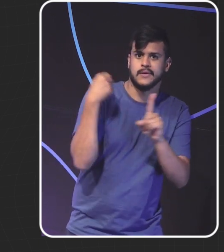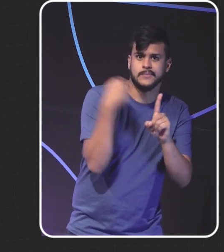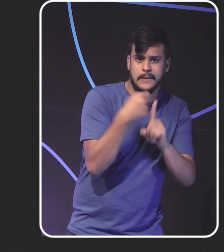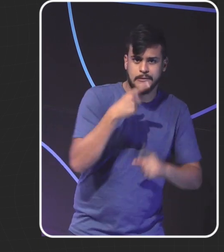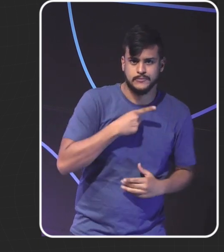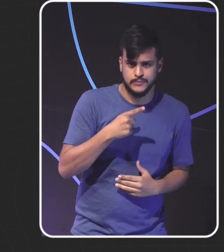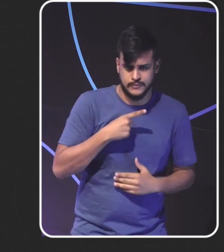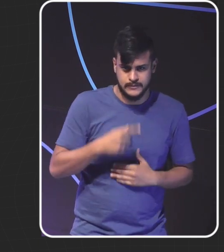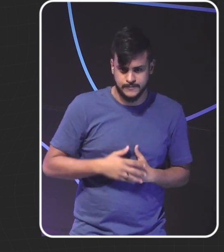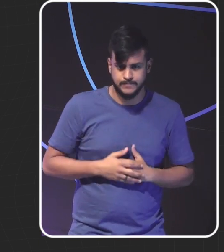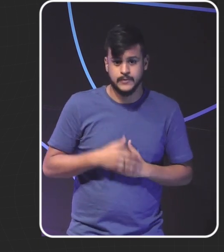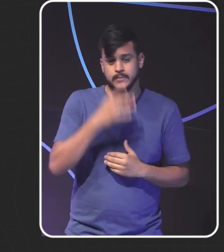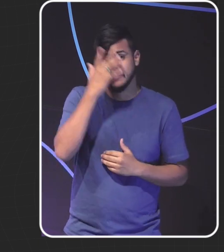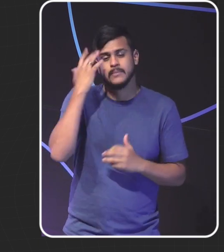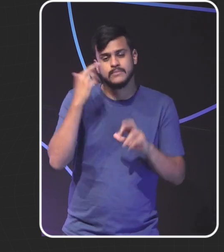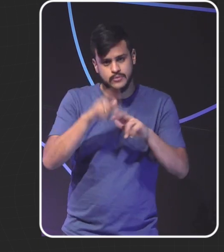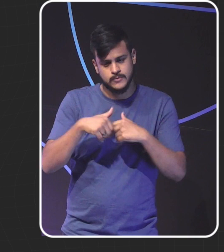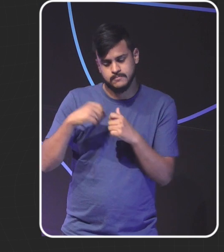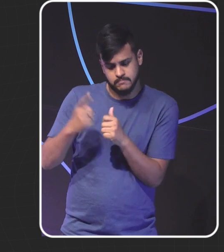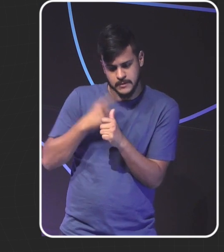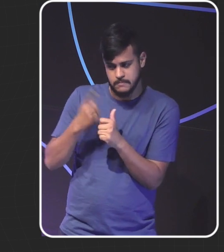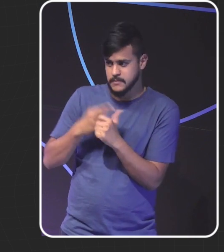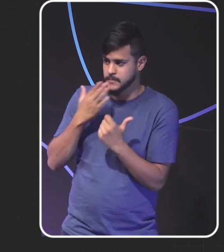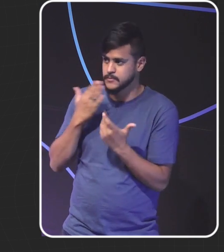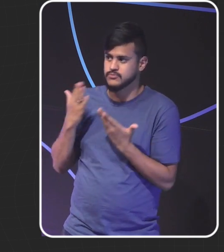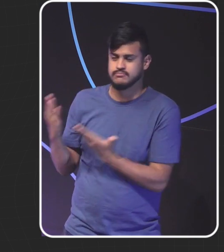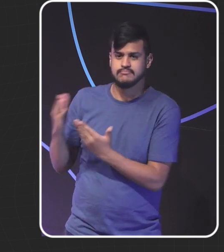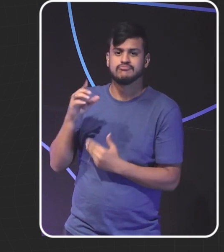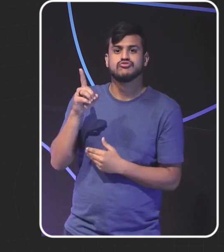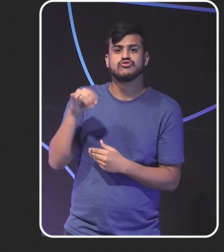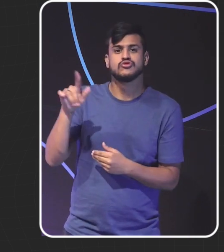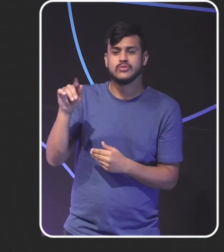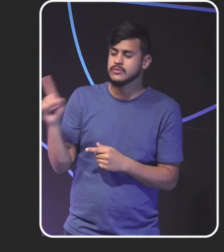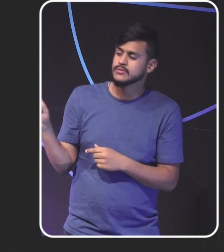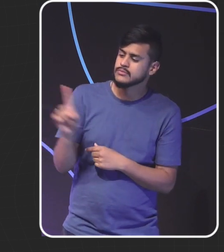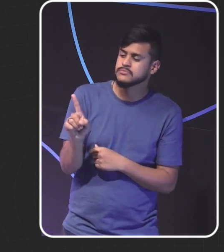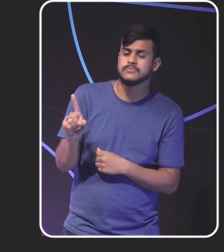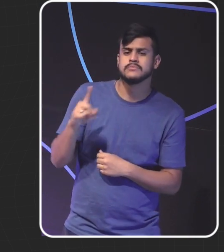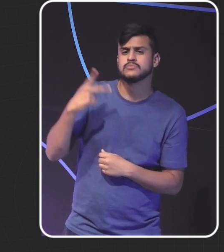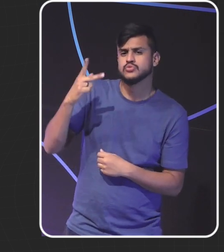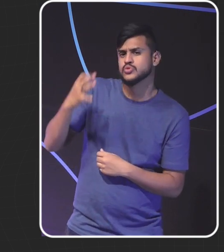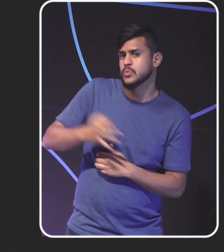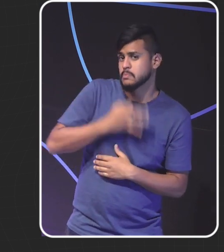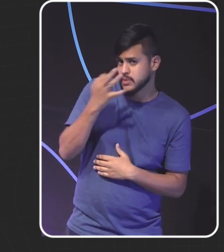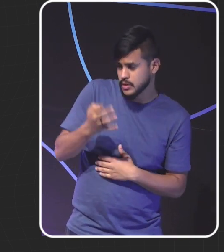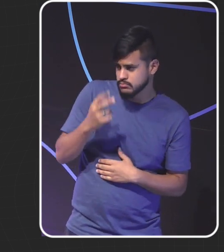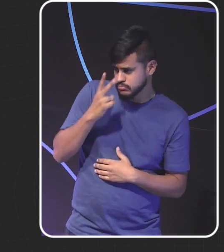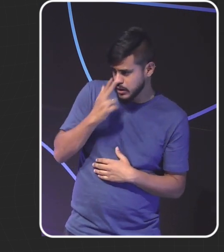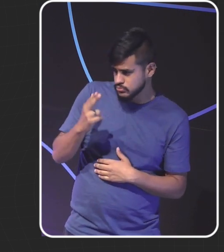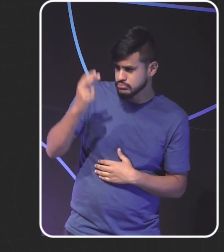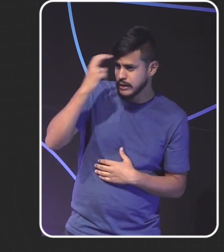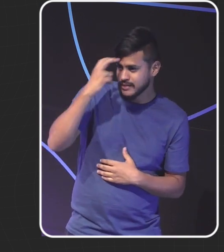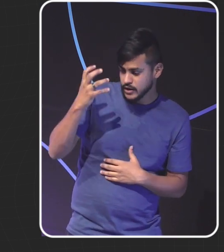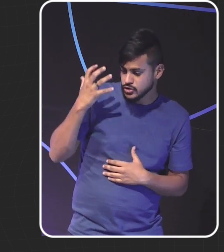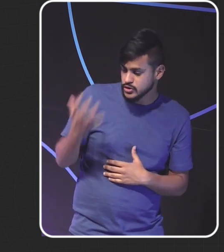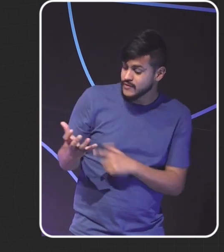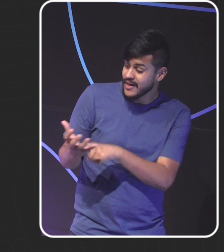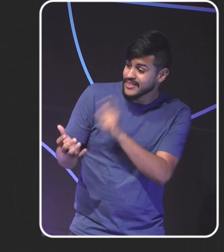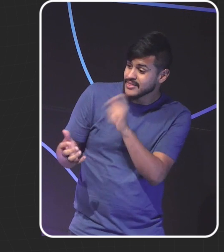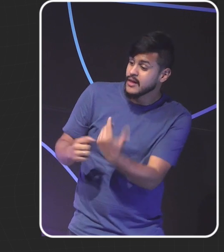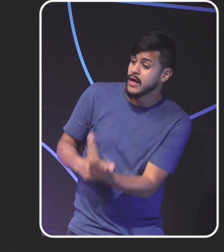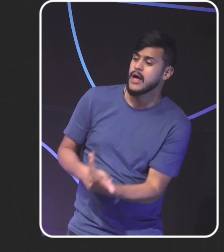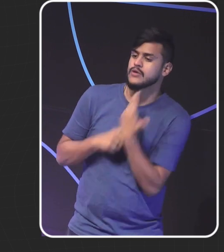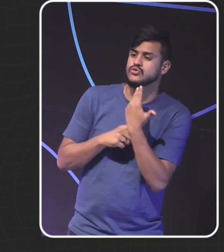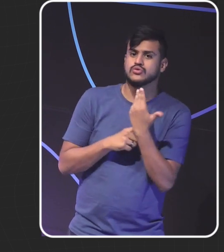queria pedir para o Diogo falar um pouquinho sobre como que ele acha que a inteligência artificial ela pode deixar a web